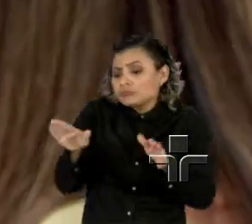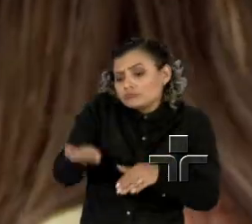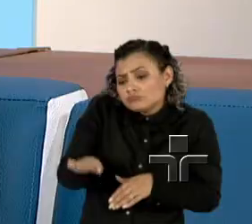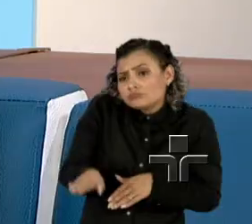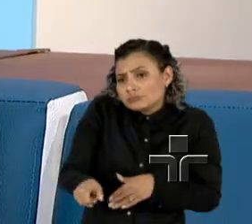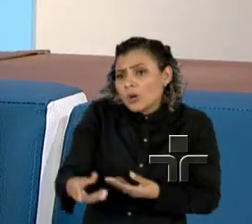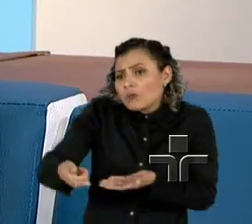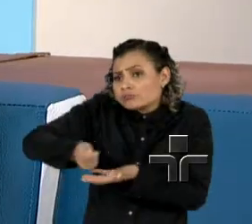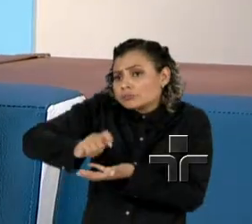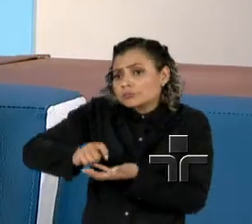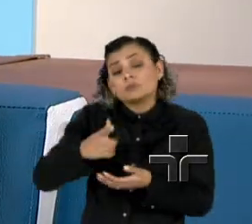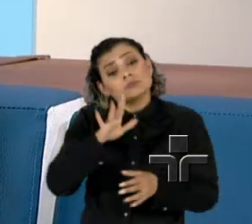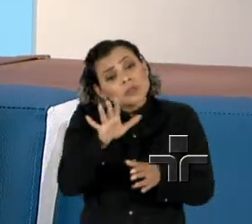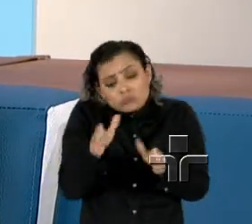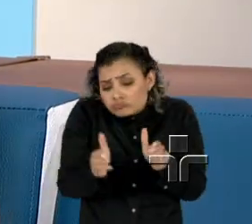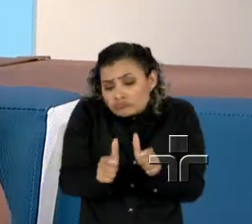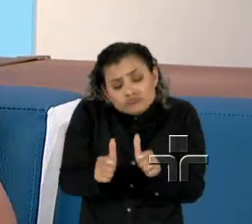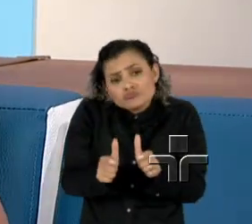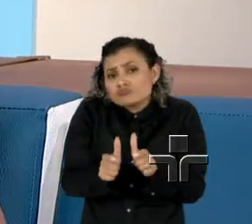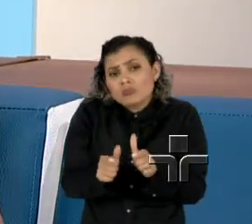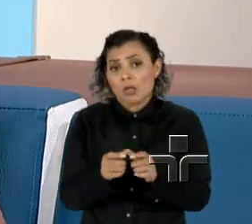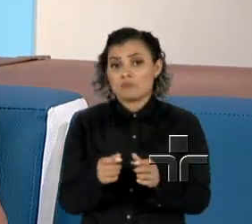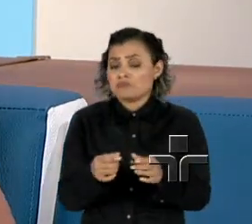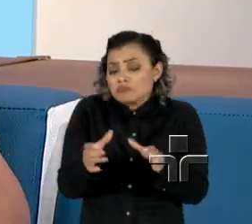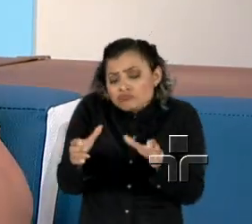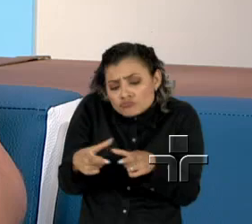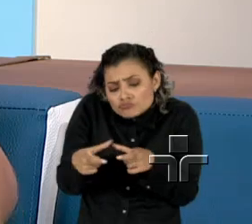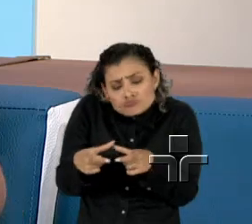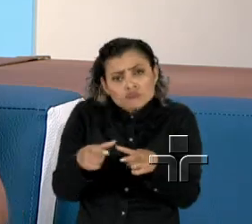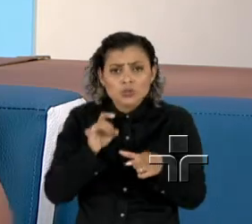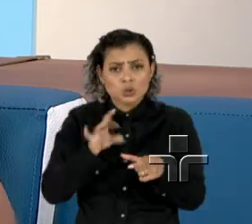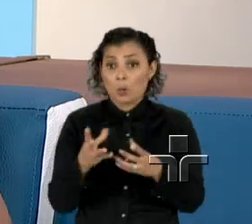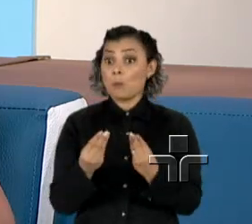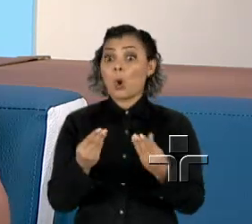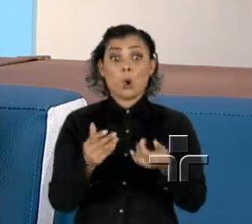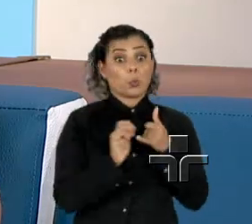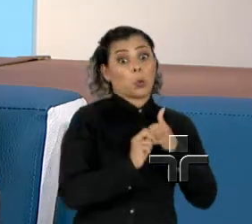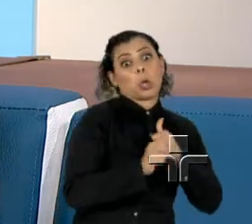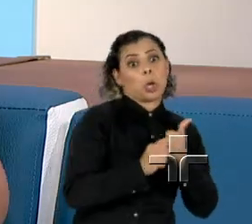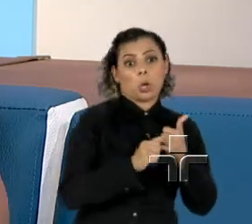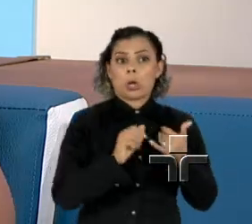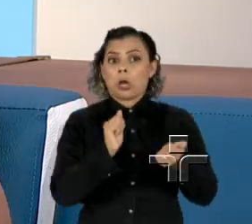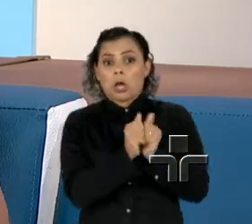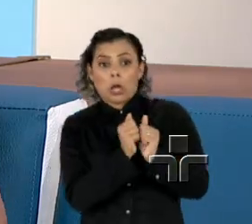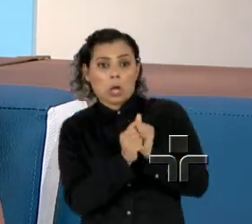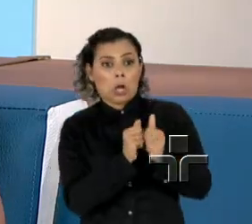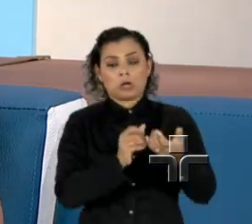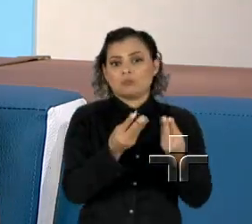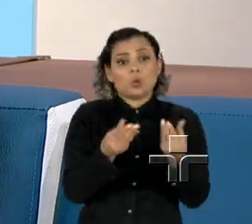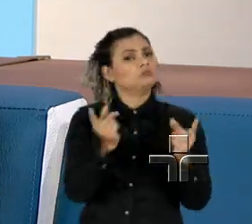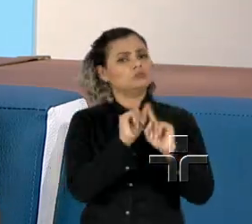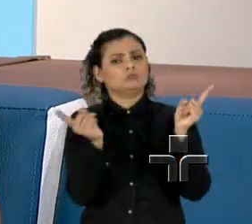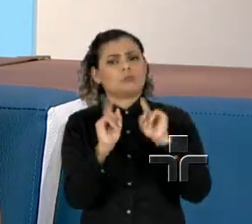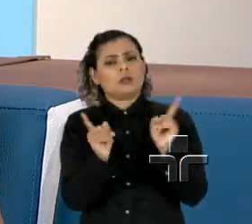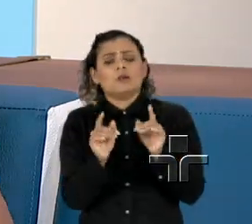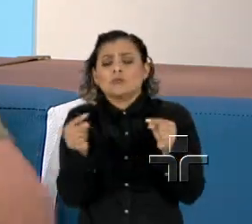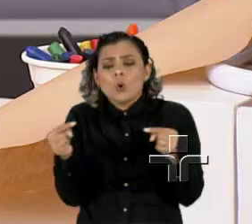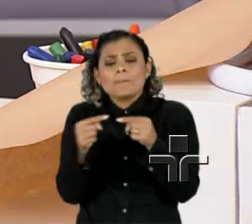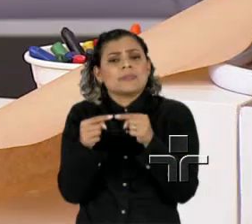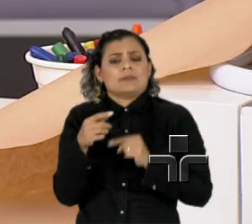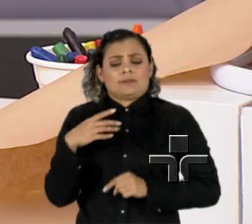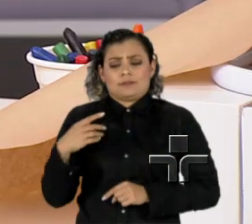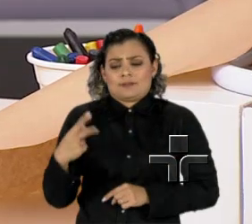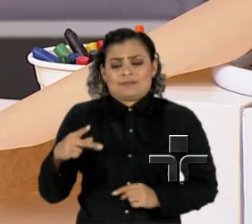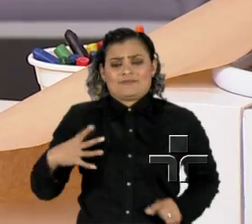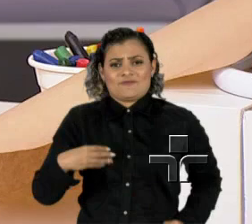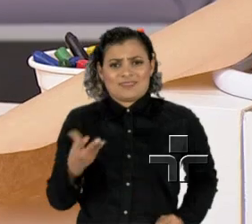Sim. Eu faço a quantidade... Eu não faço uma quantia certa, assim. Eu não coloco muito arroz, eu coloco proporcional. Porque eu acho que também se a gente começa a